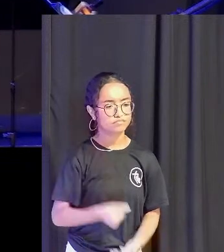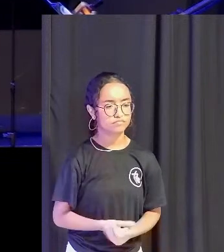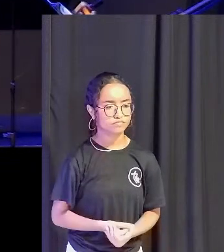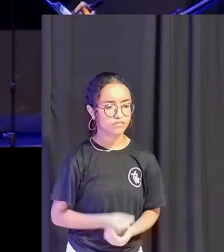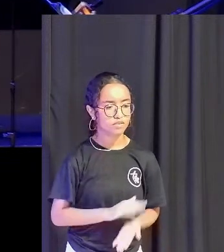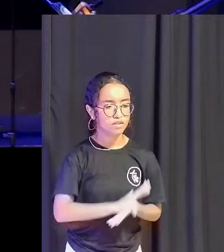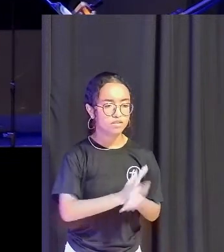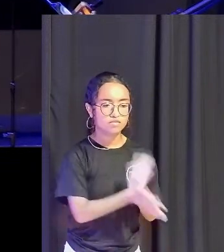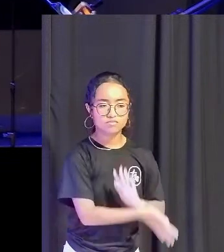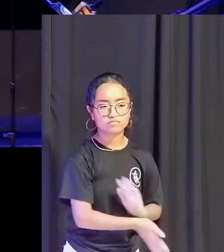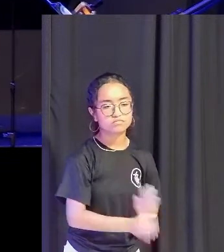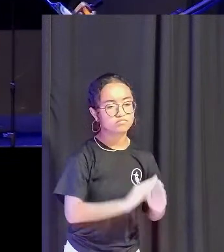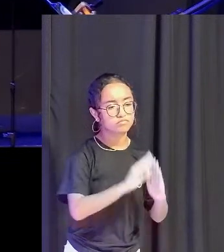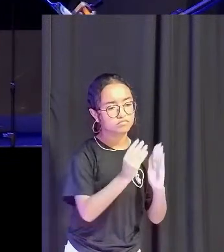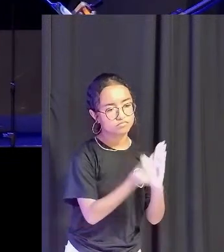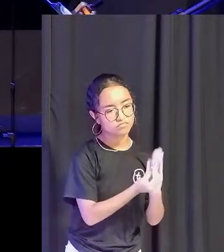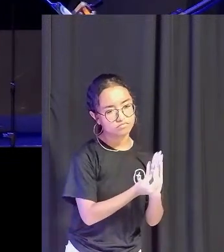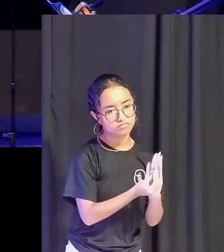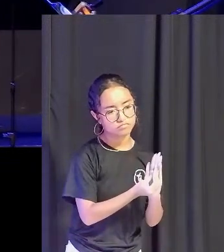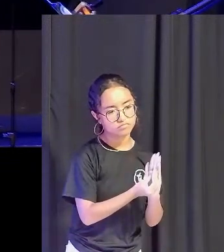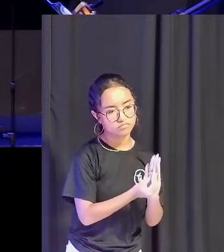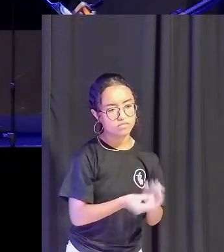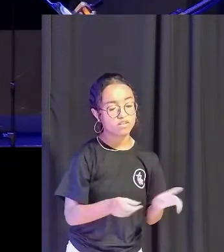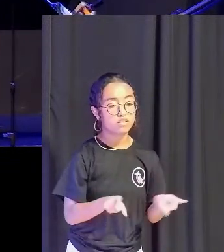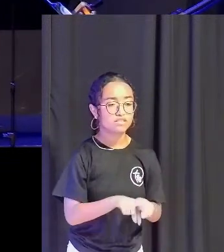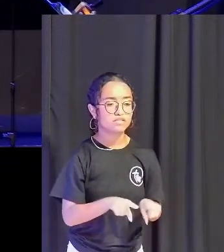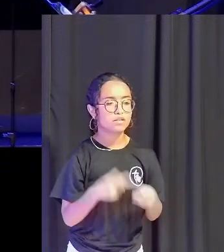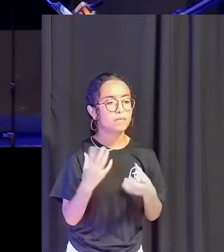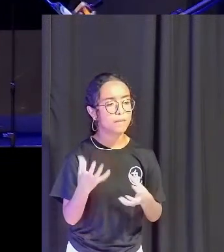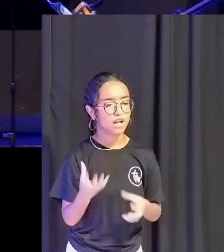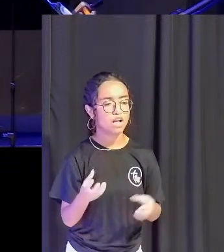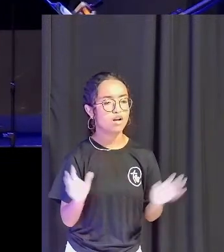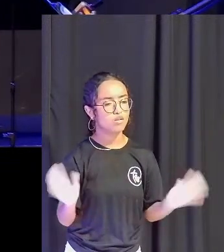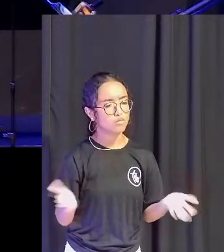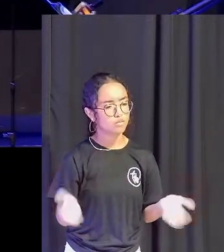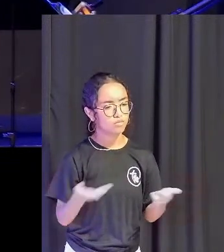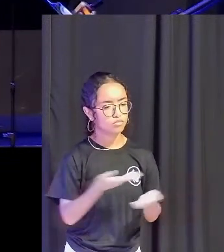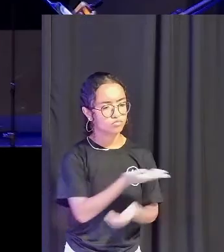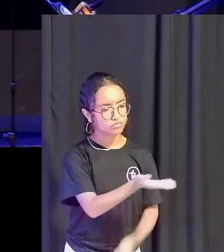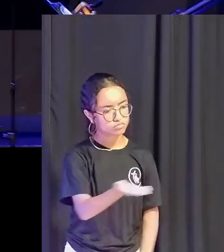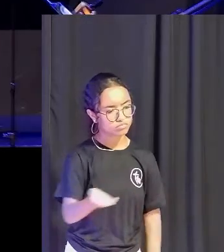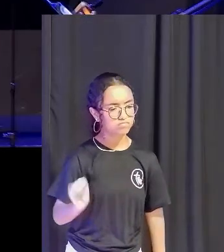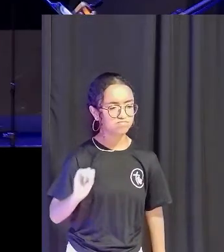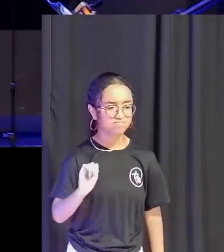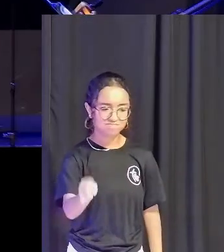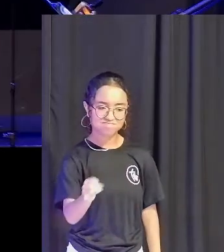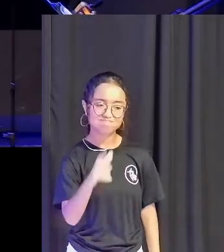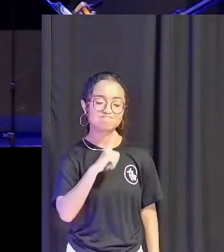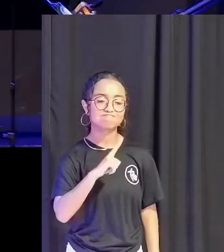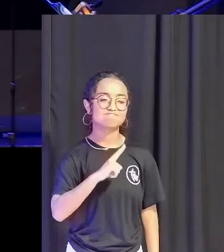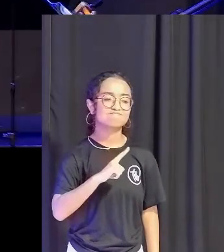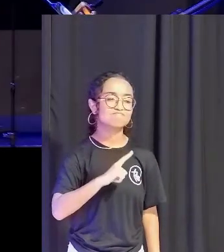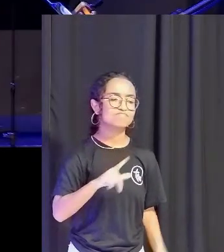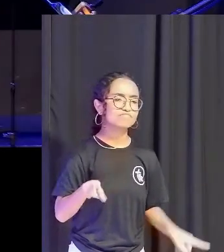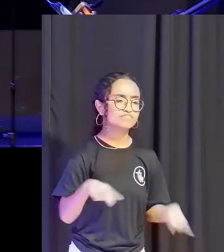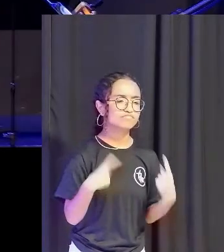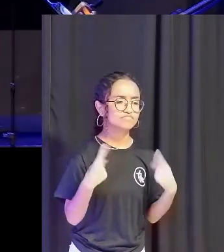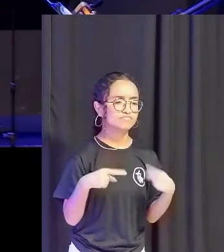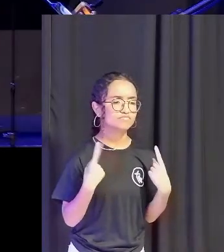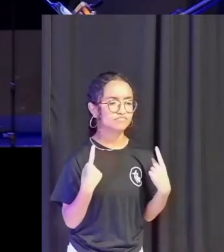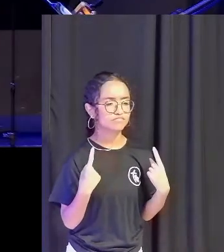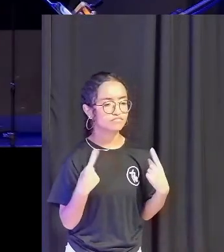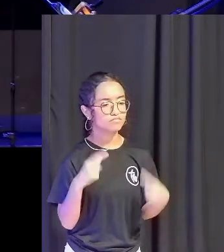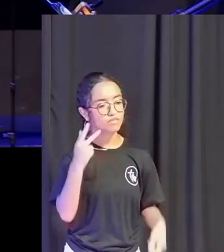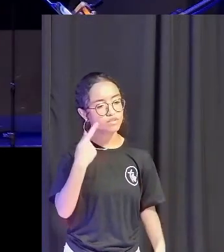sendo tentados e batalhando com alguma tentação na tua vida hoje. Pode ser uma coisa pequena ou uma coisa grande.